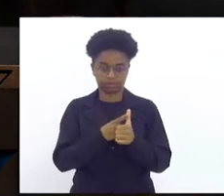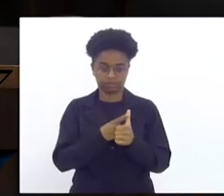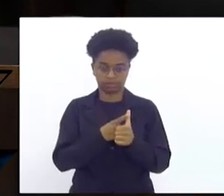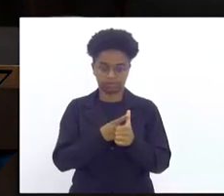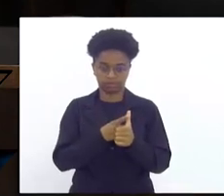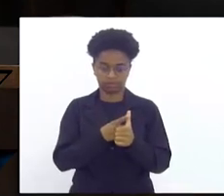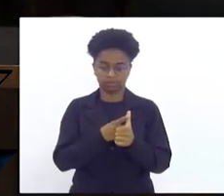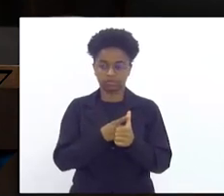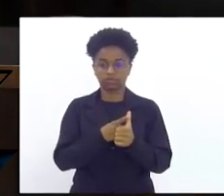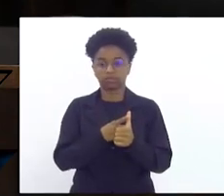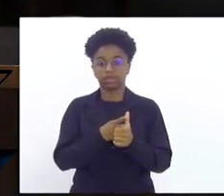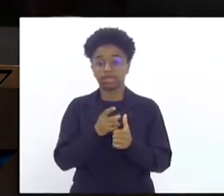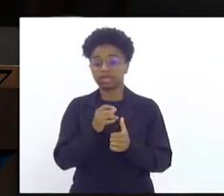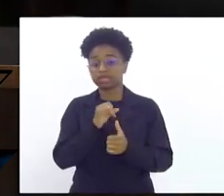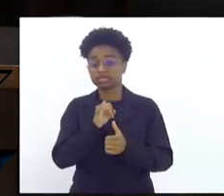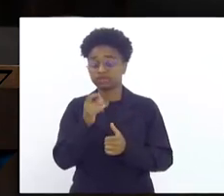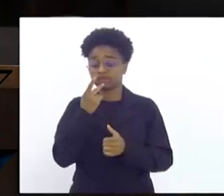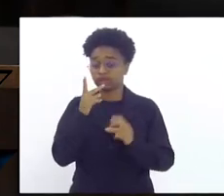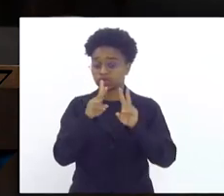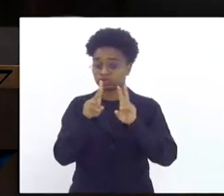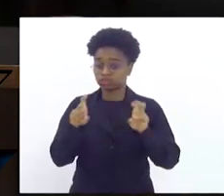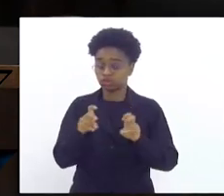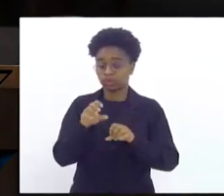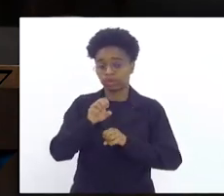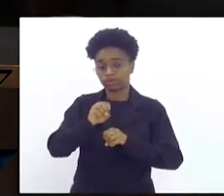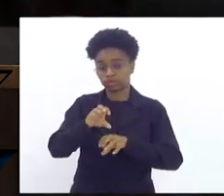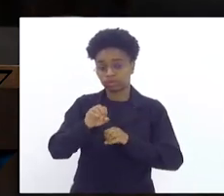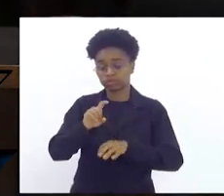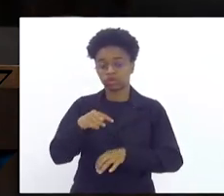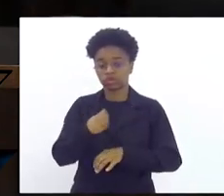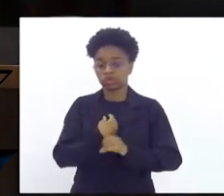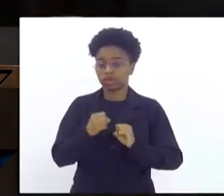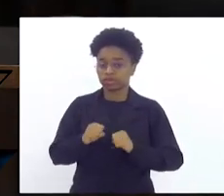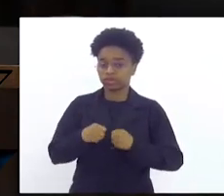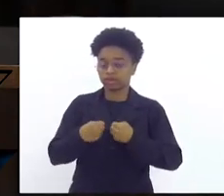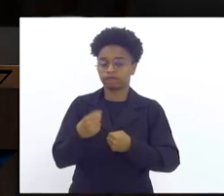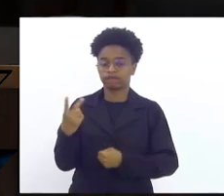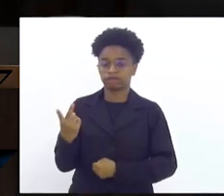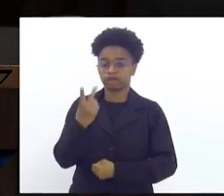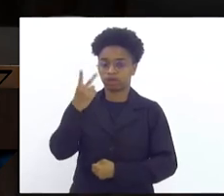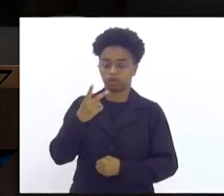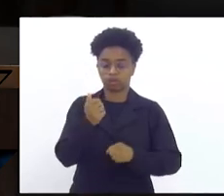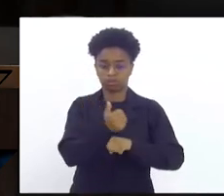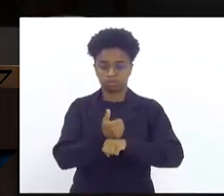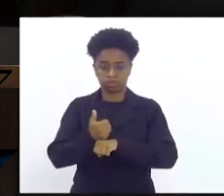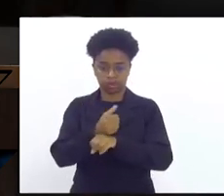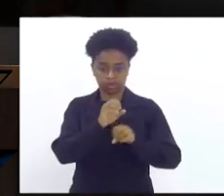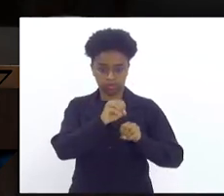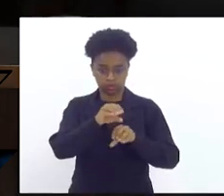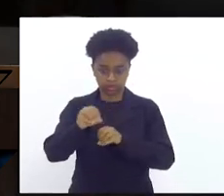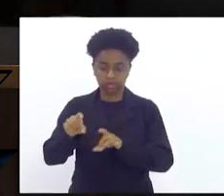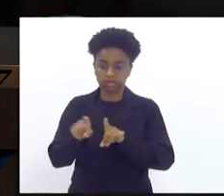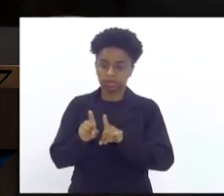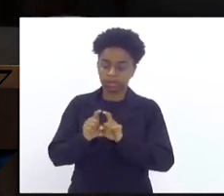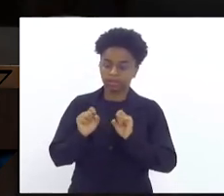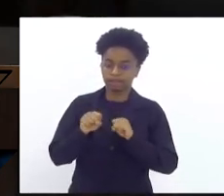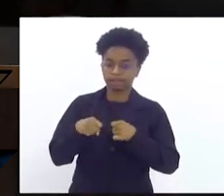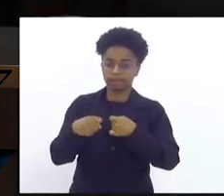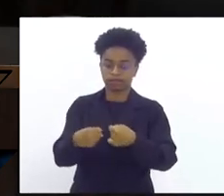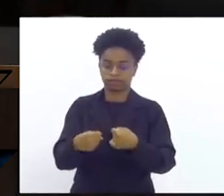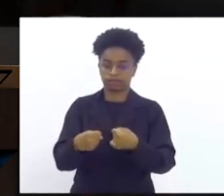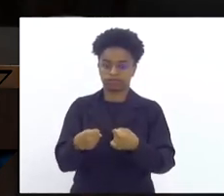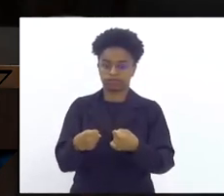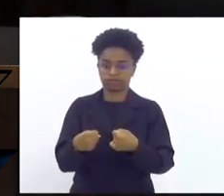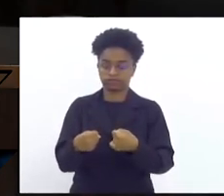quando se retrata a educação nós defendemos a valorização dos profissionais de educação e defendemos também